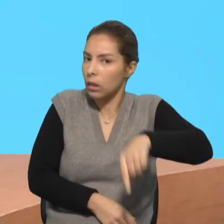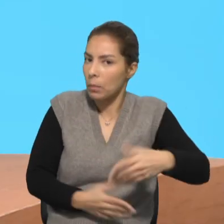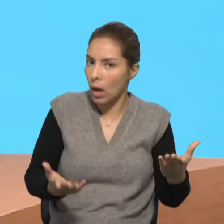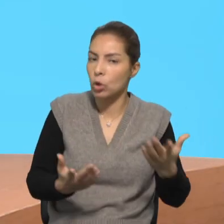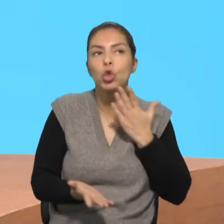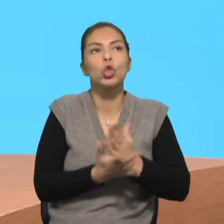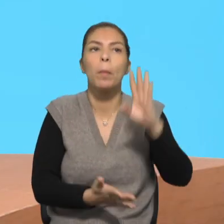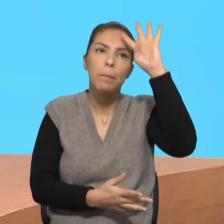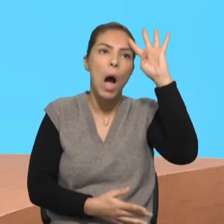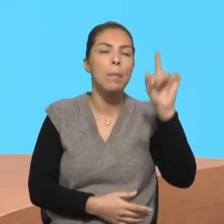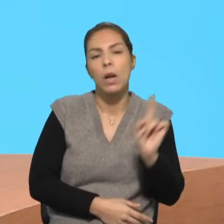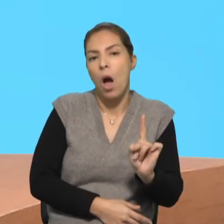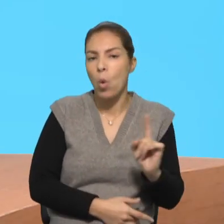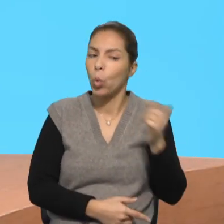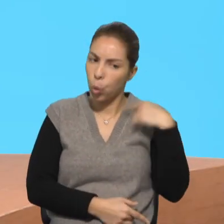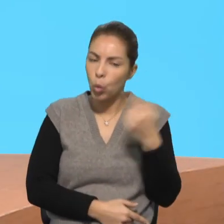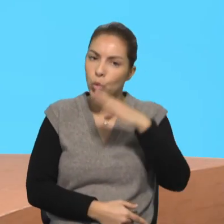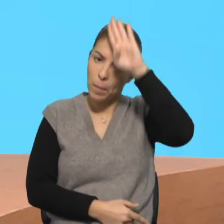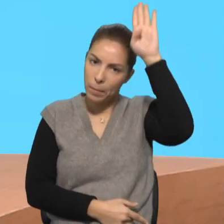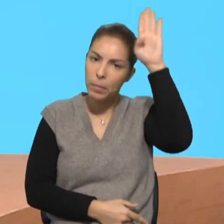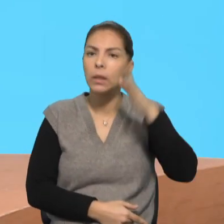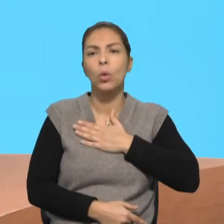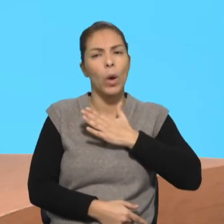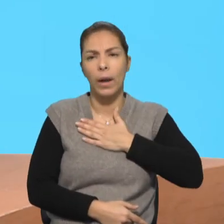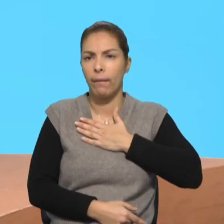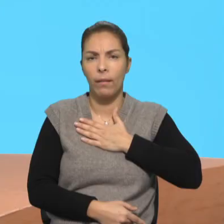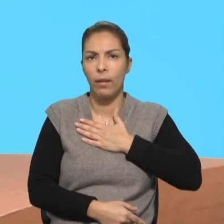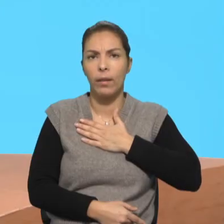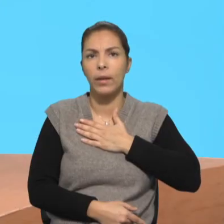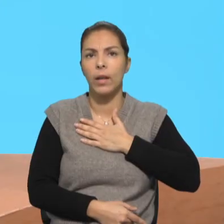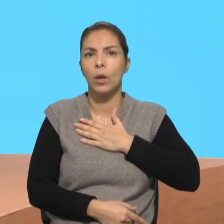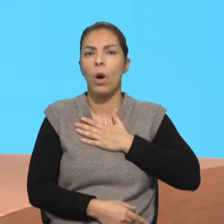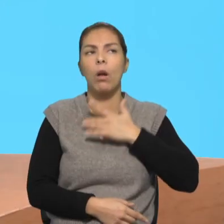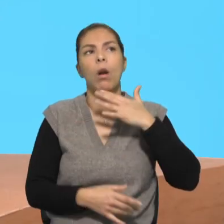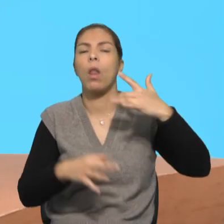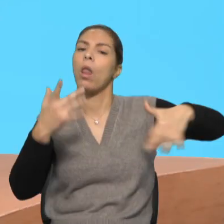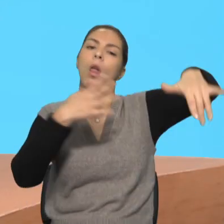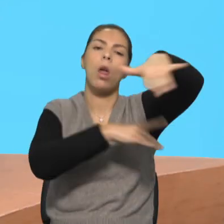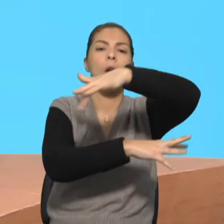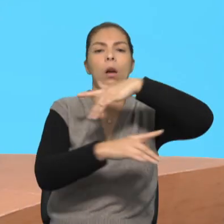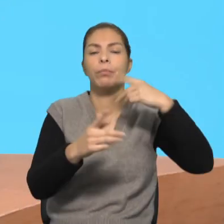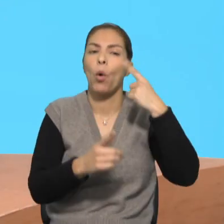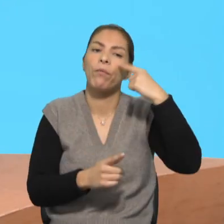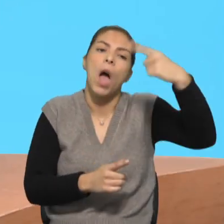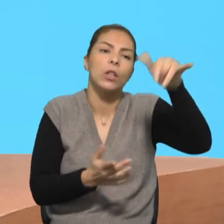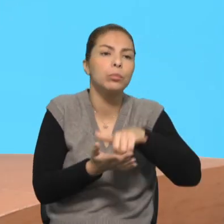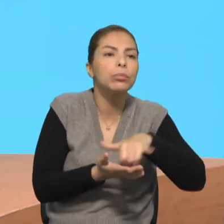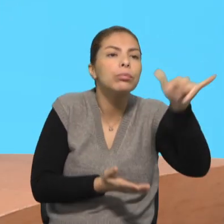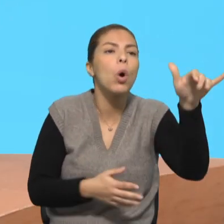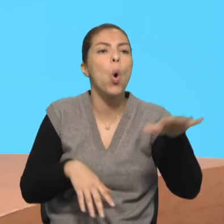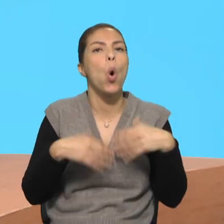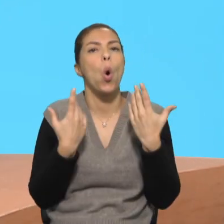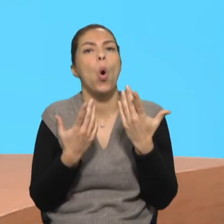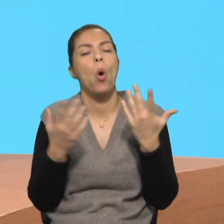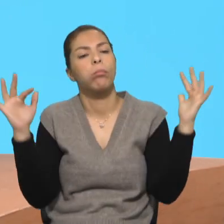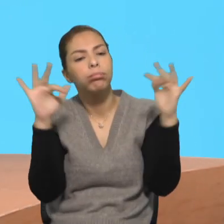devemos todos não querer que o ano jubilar seja apenas uma efeméride vaporosa. Fazer uma viagem, de ter uma